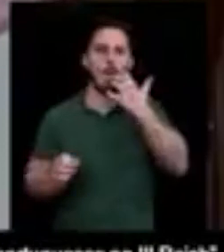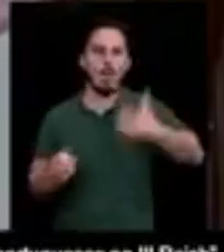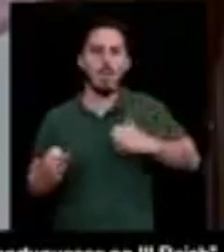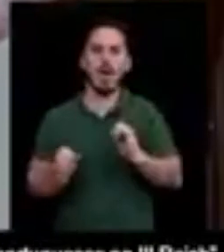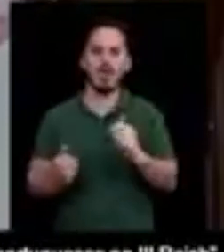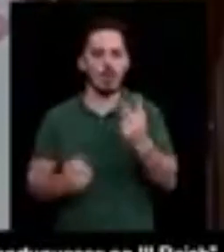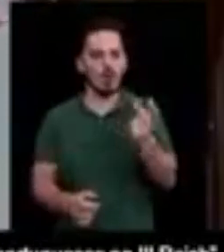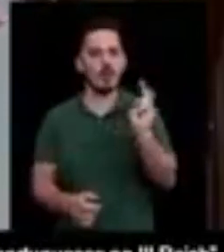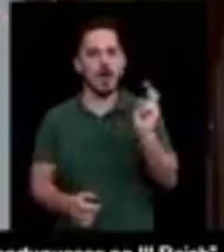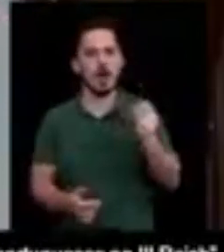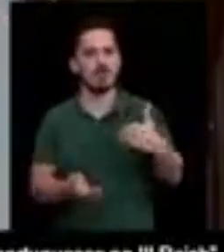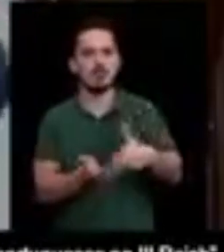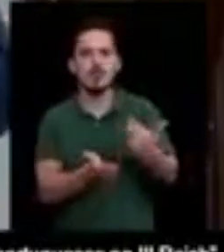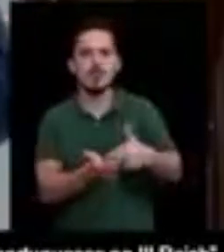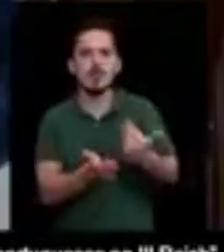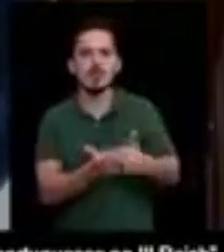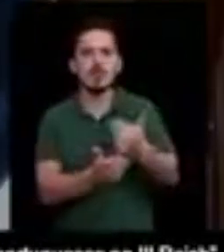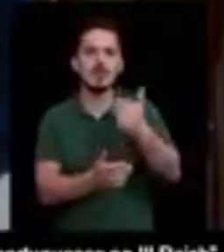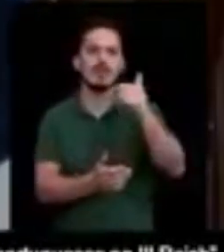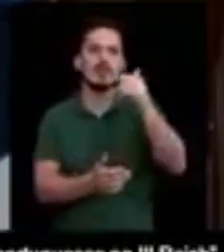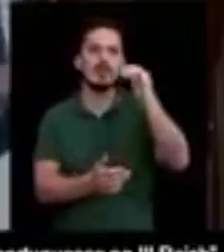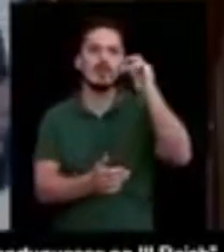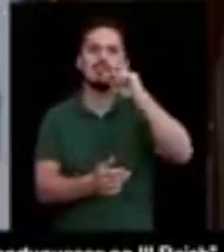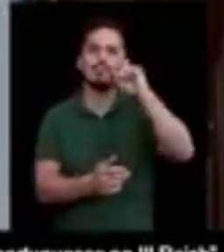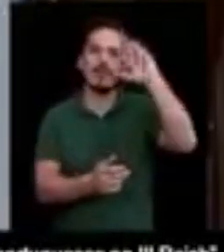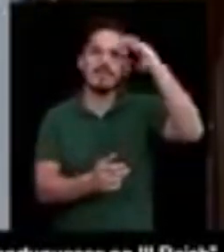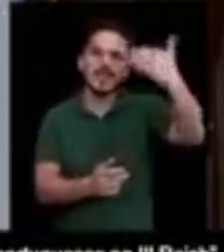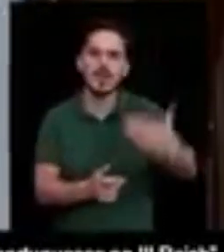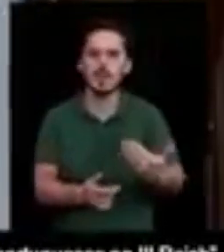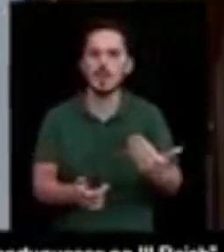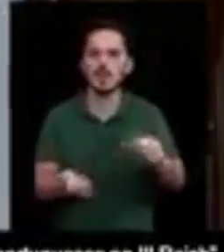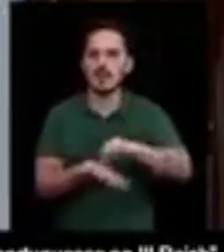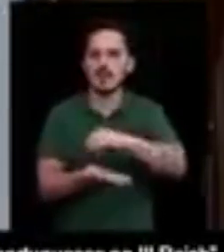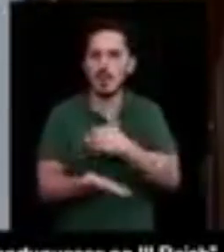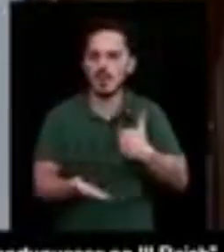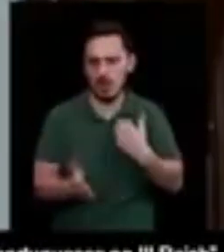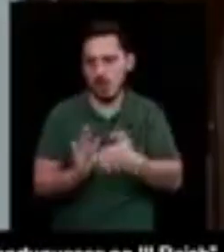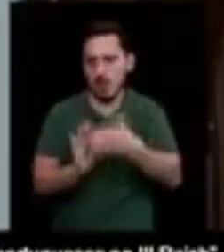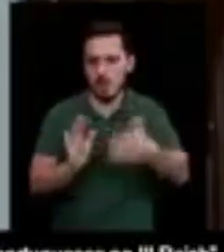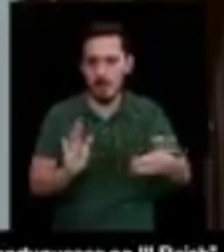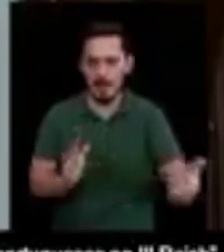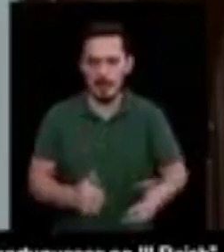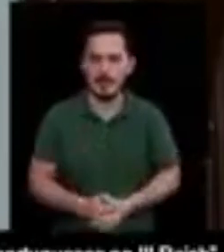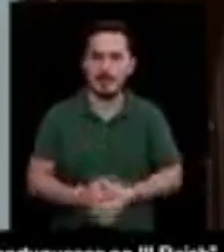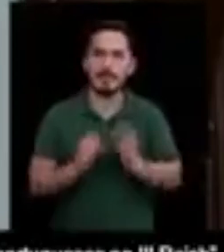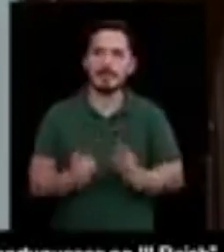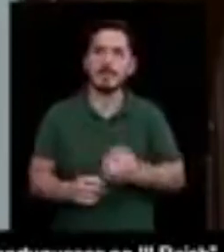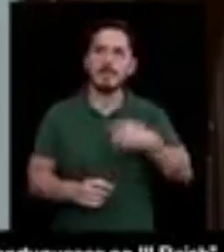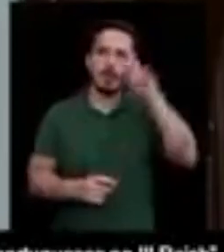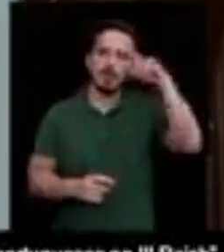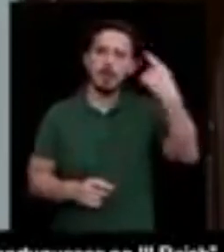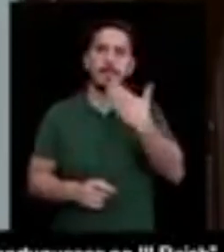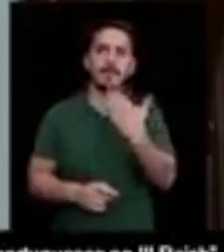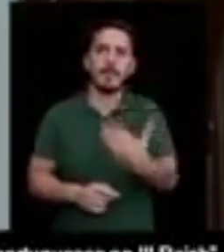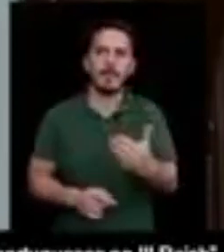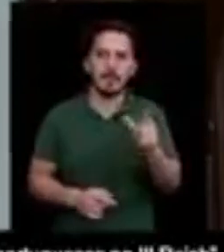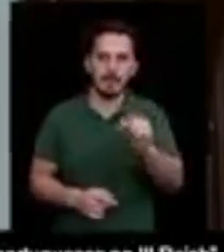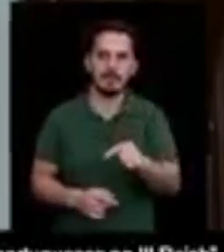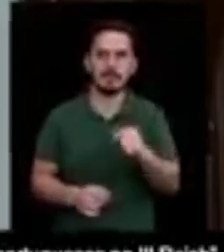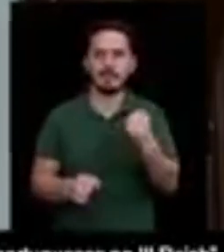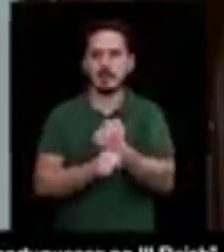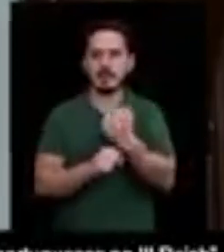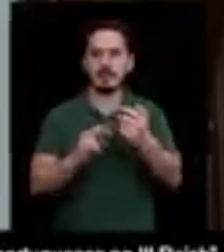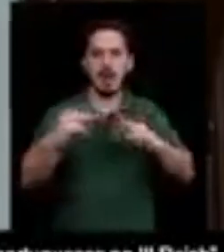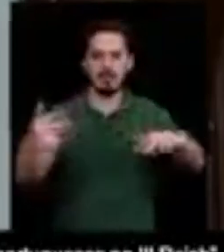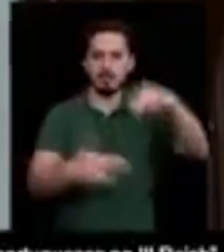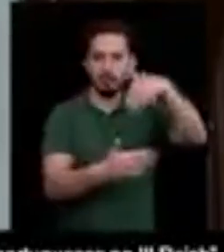pala de vidro para um centro de saúde. Quer dizer, quando isto é a realidade, é muito complicado. E depois ia fazer um pedido também ao Executivo Camarário